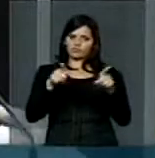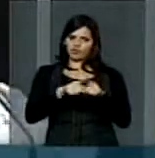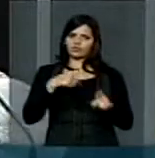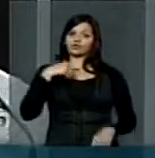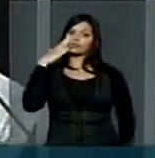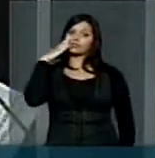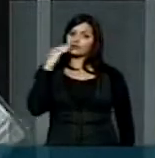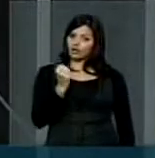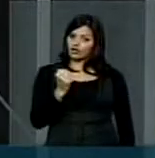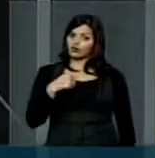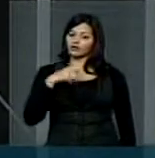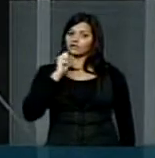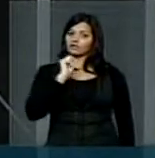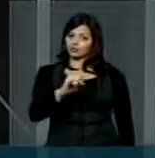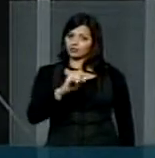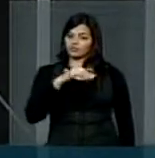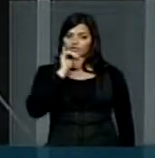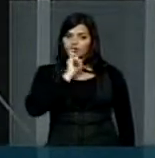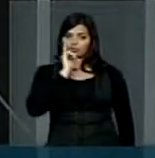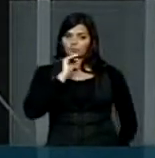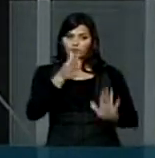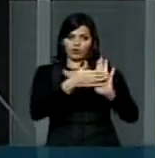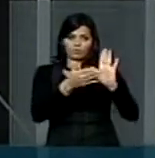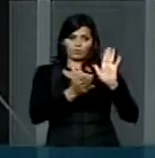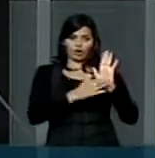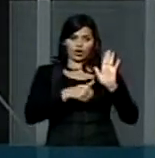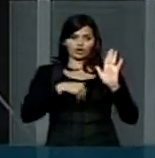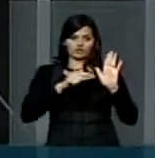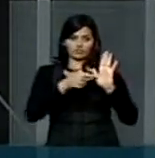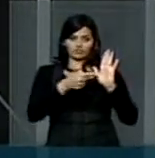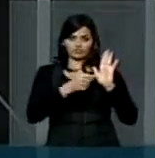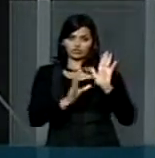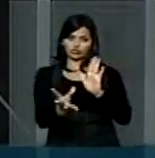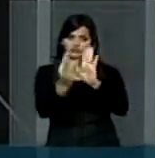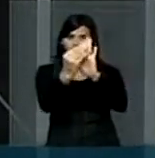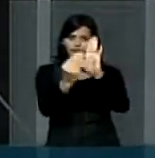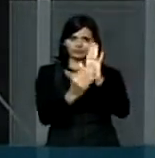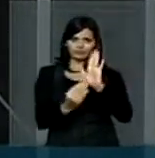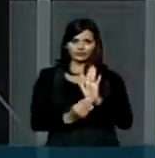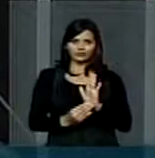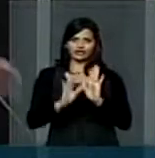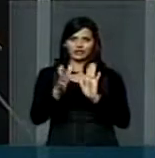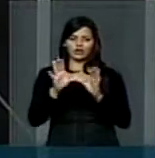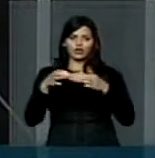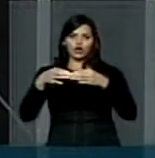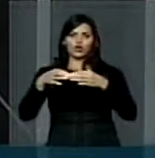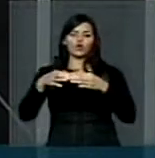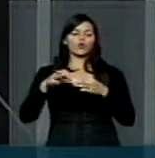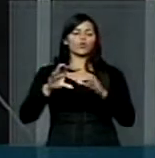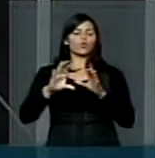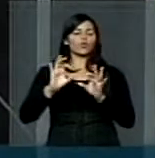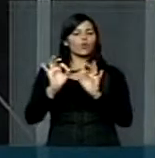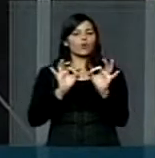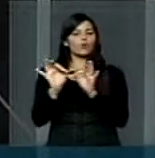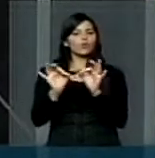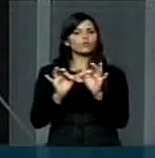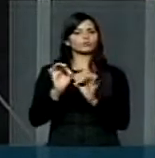reconheço que dentre as propostas que foram feitas por essa comissão de juristas,